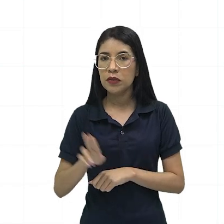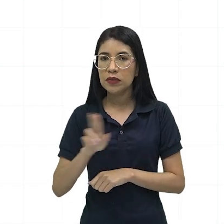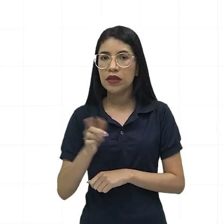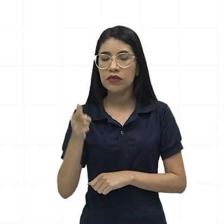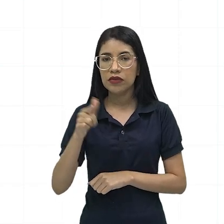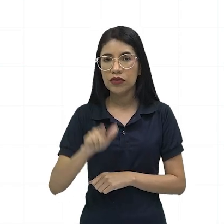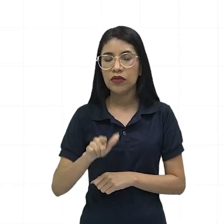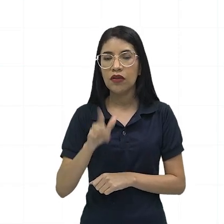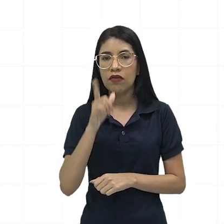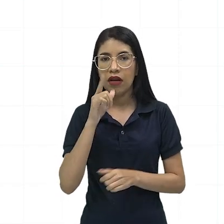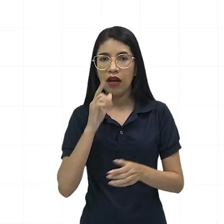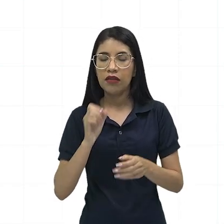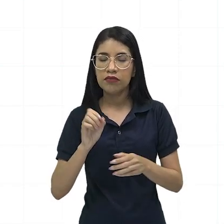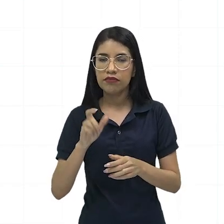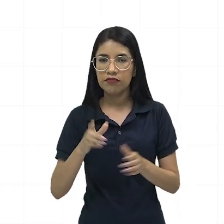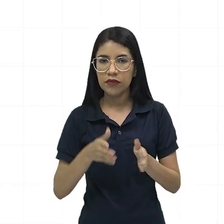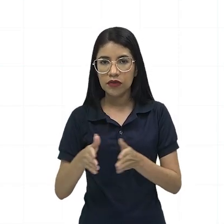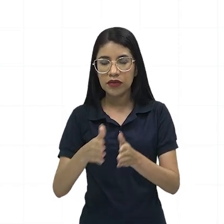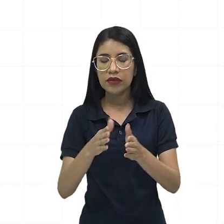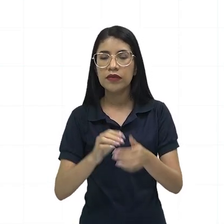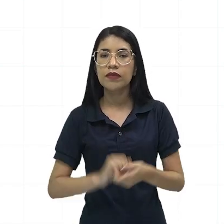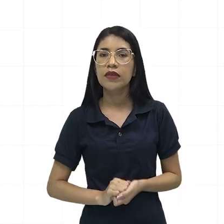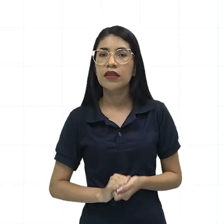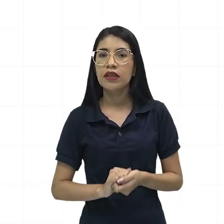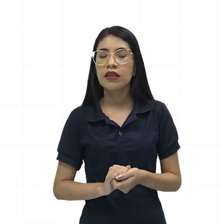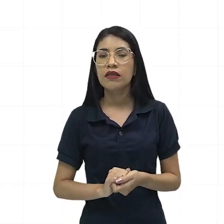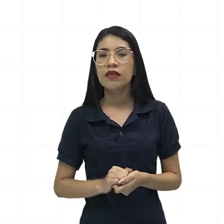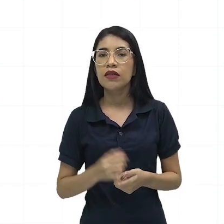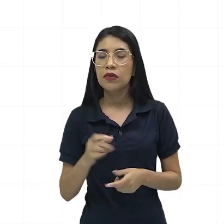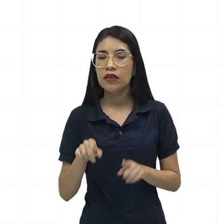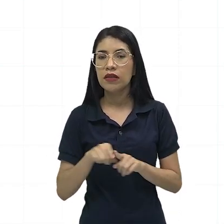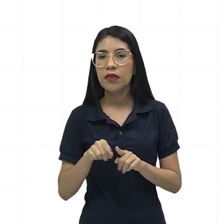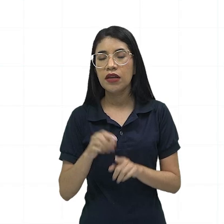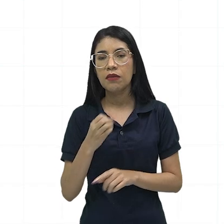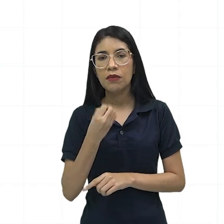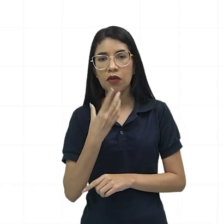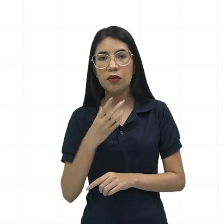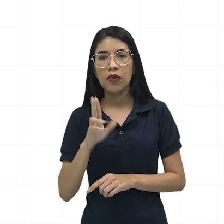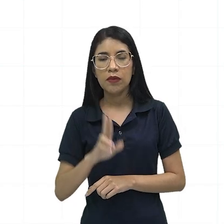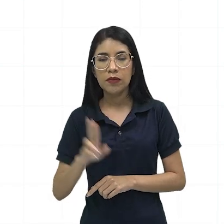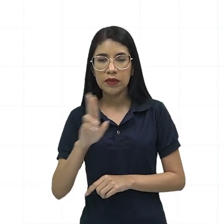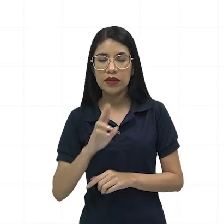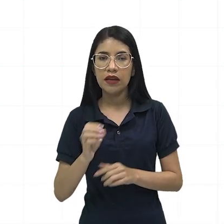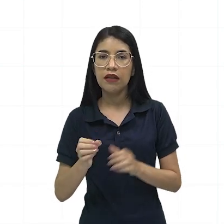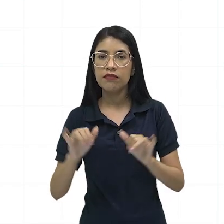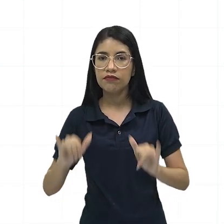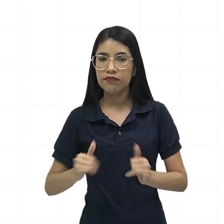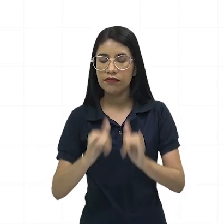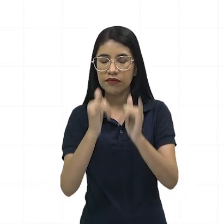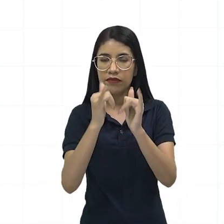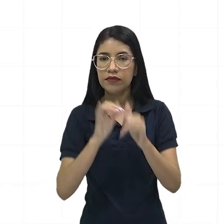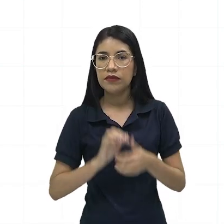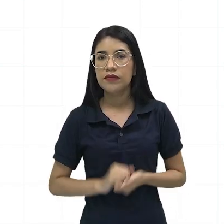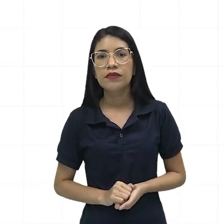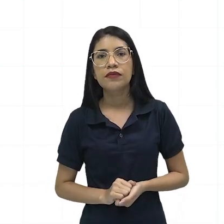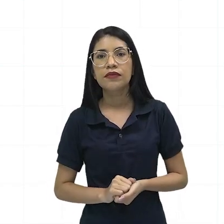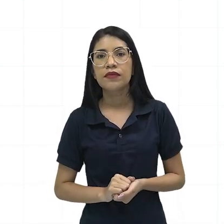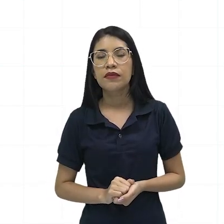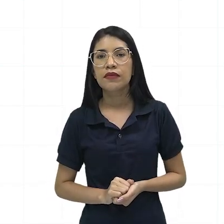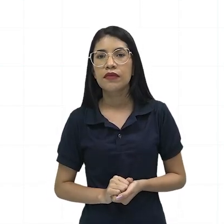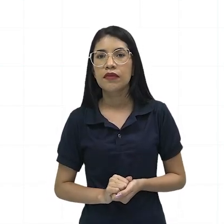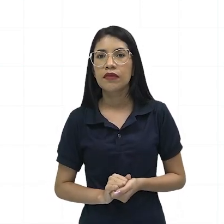é a água, de energia, são as vantagens importantes das usinas hidrelétricas, né? Aí